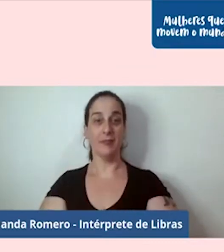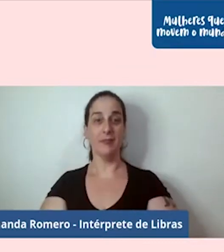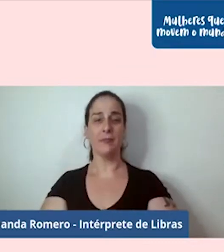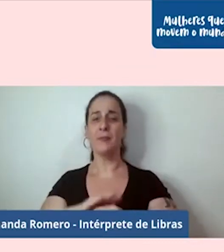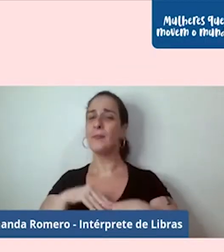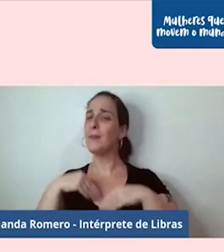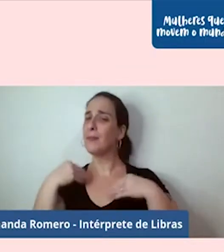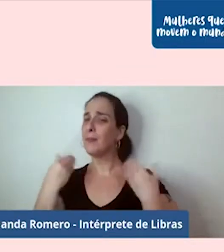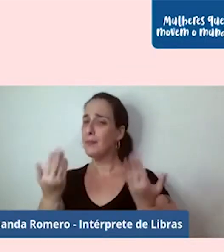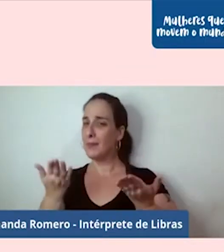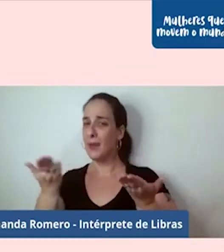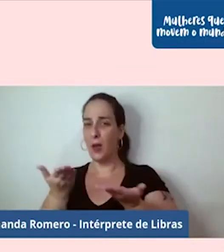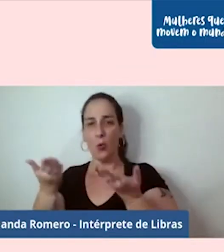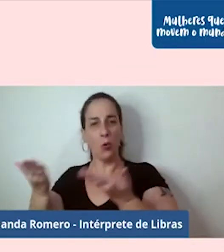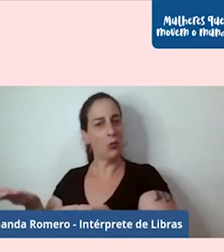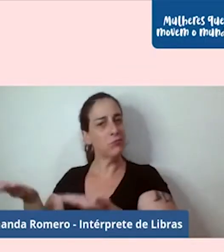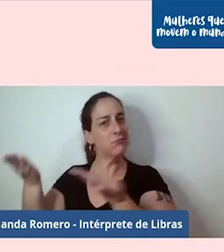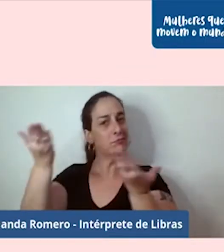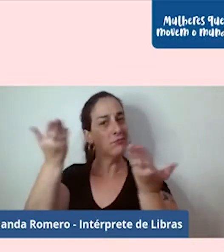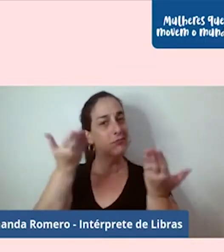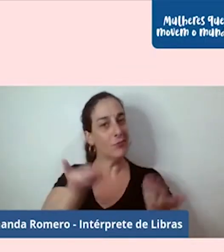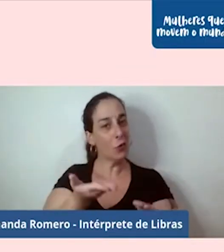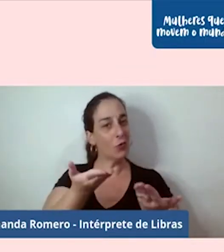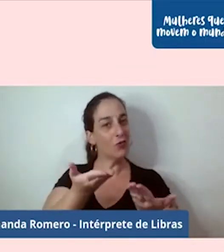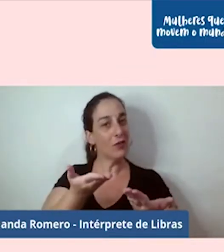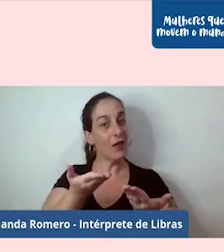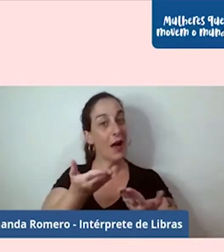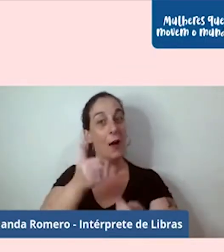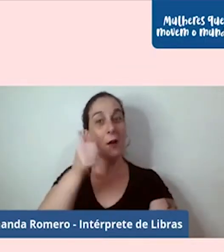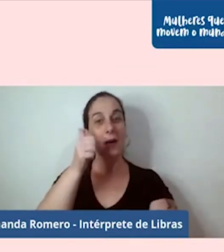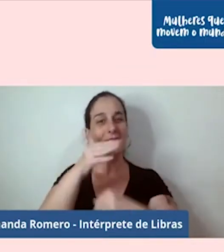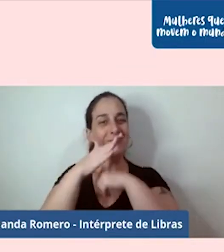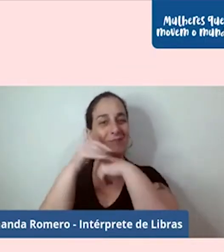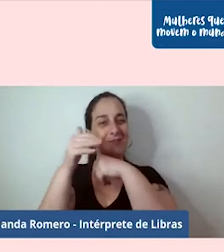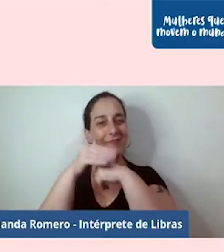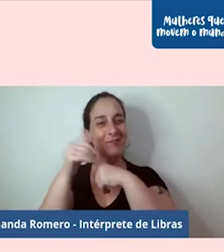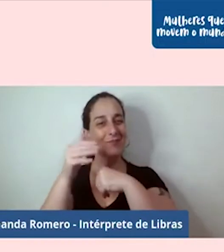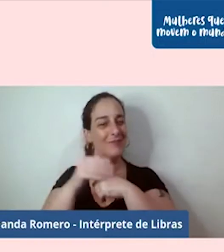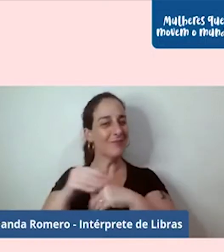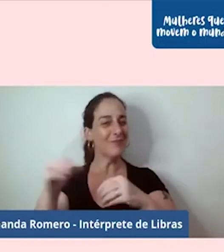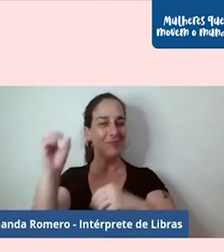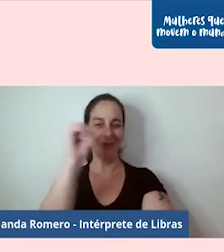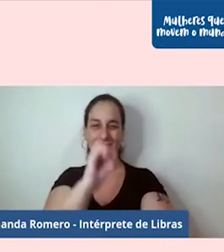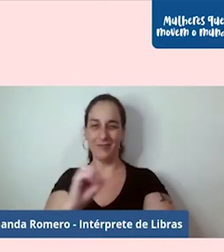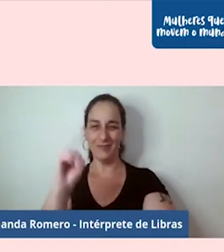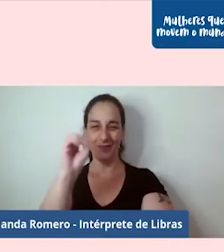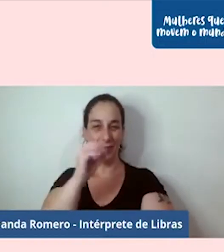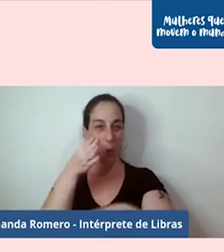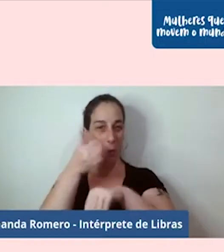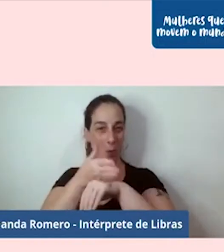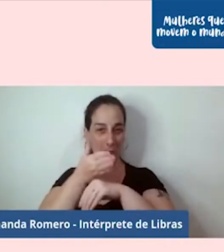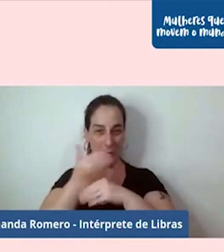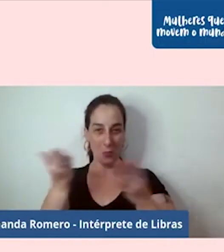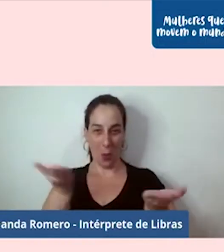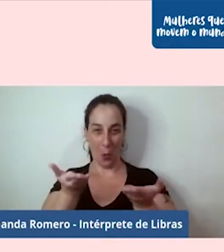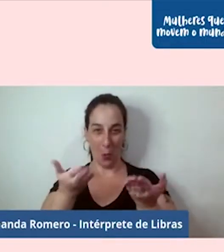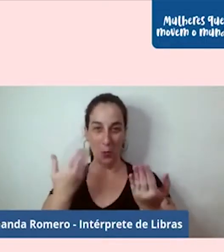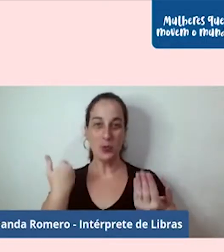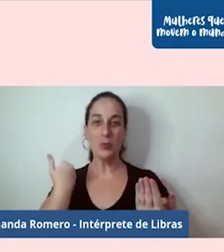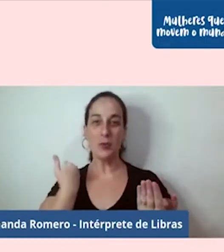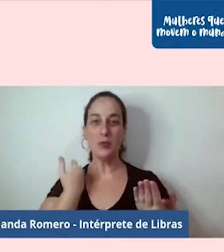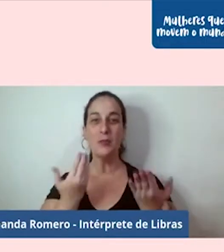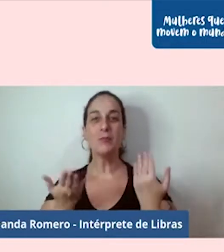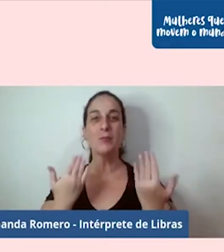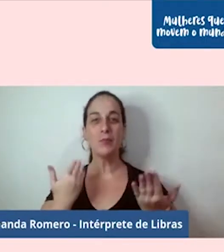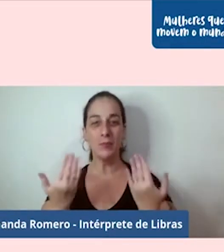vou começar convidando as minhas queridas e maravilhosas que estarão aqui para a gente bater esse papo